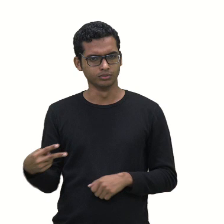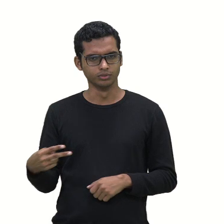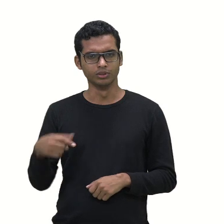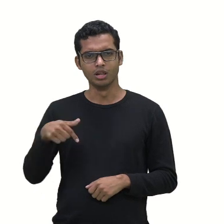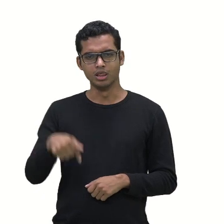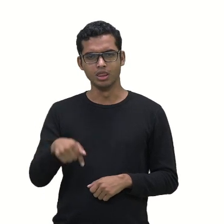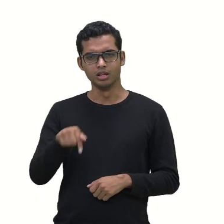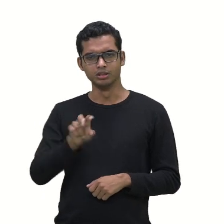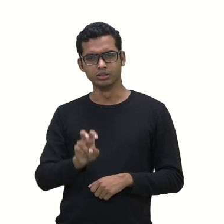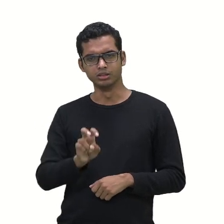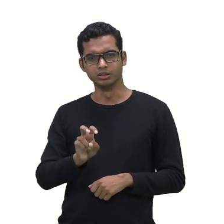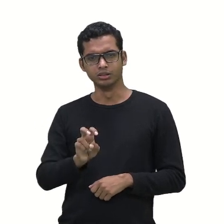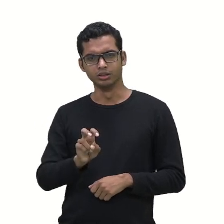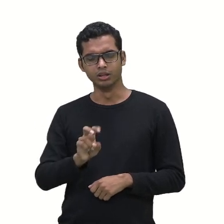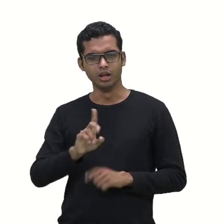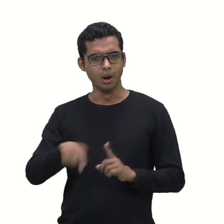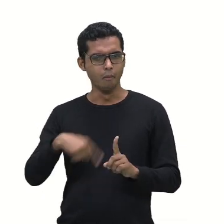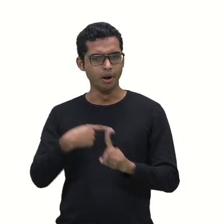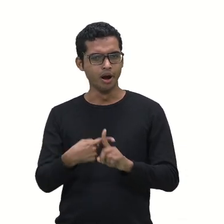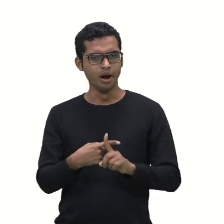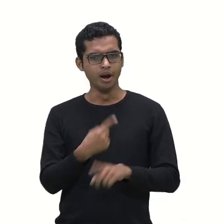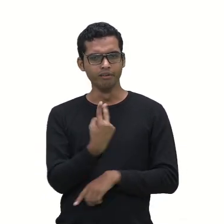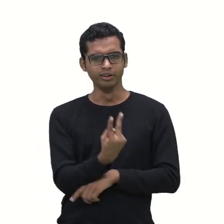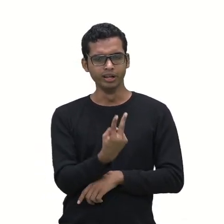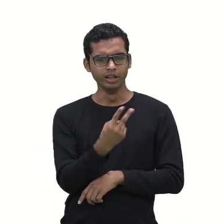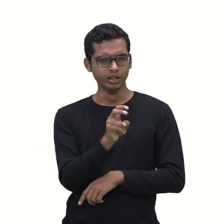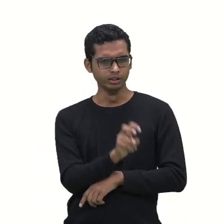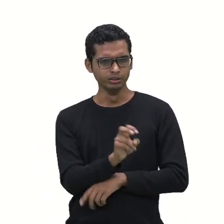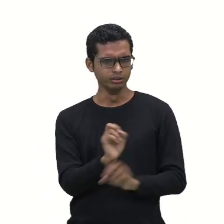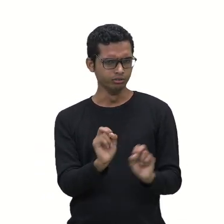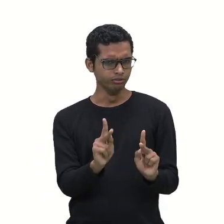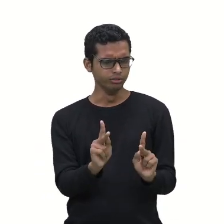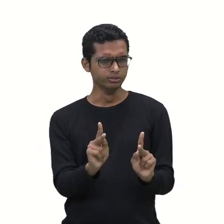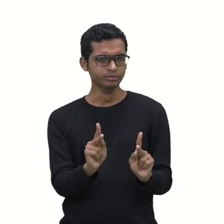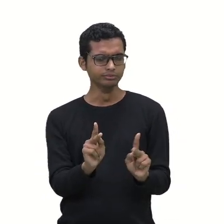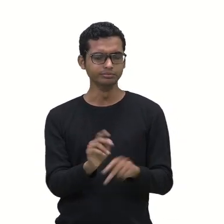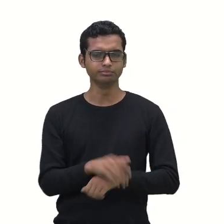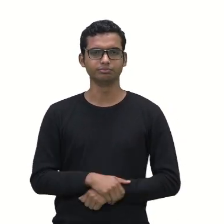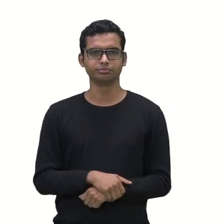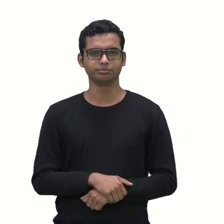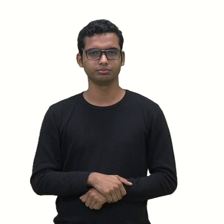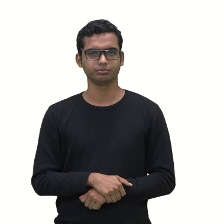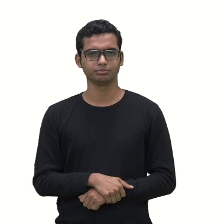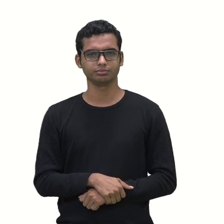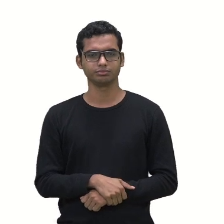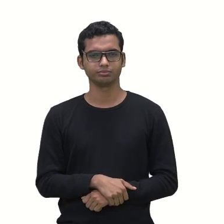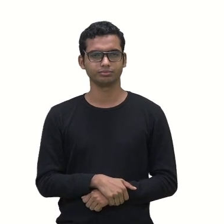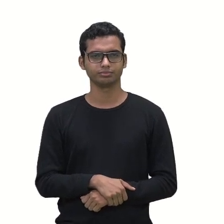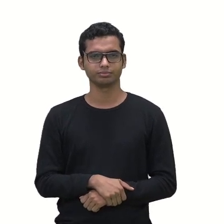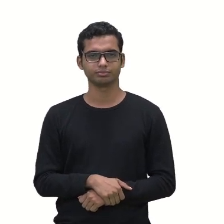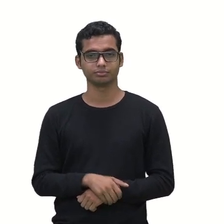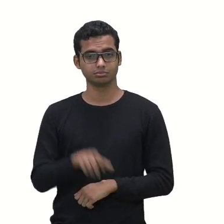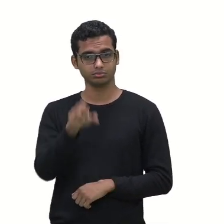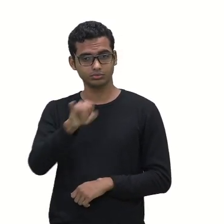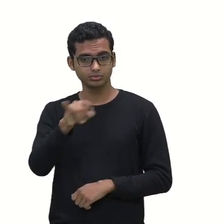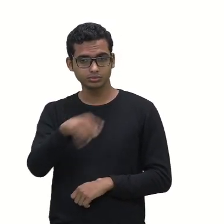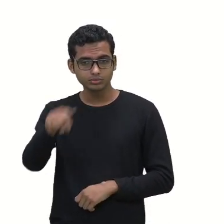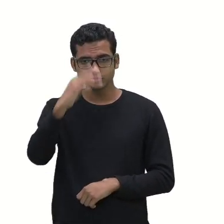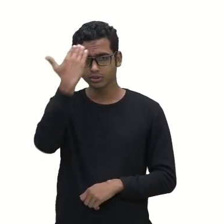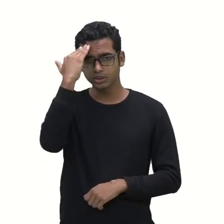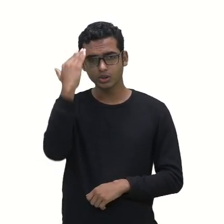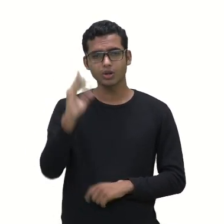a 75 mais 25, sem problema nenhum, tá bom? Mas desde que você entenda, né, que